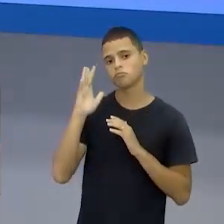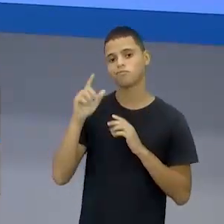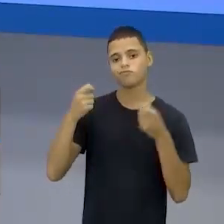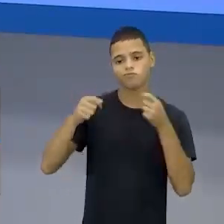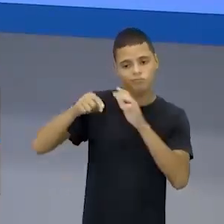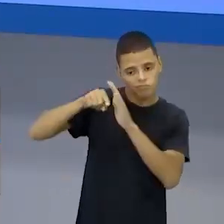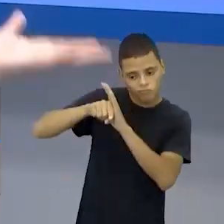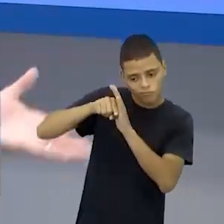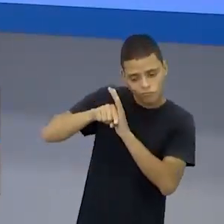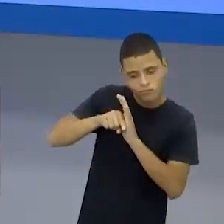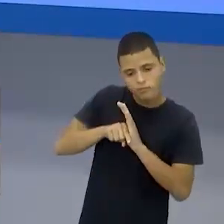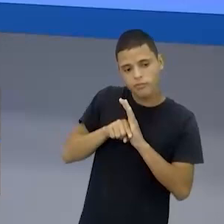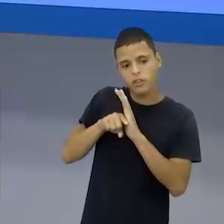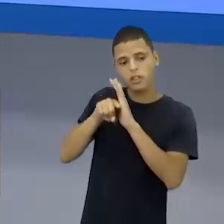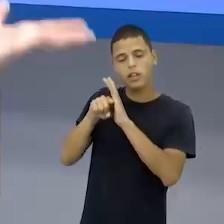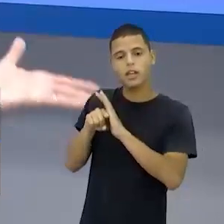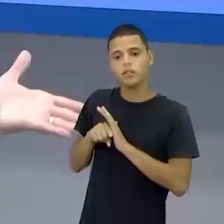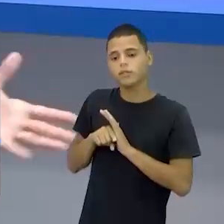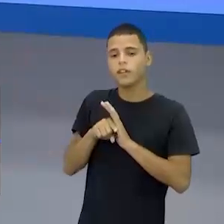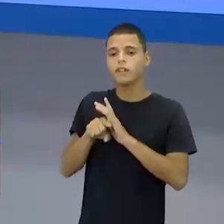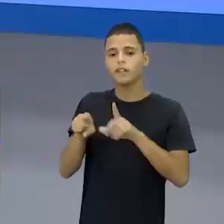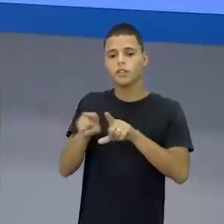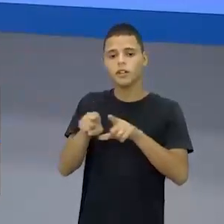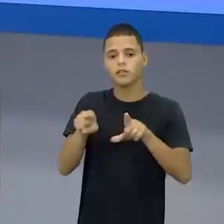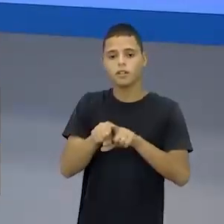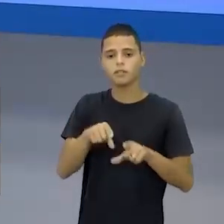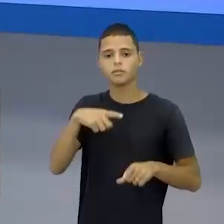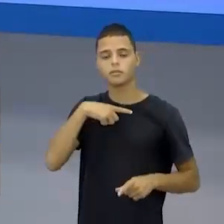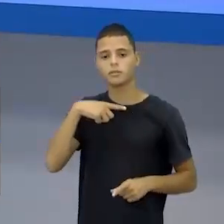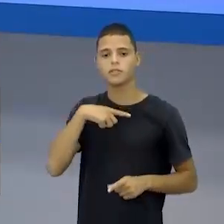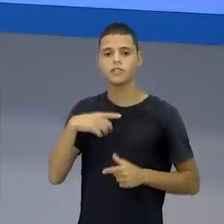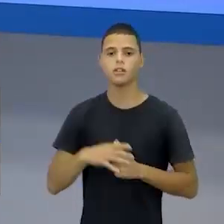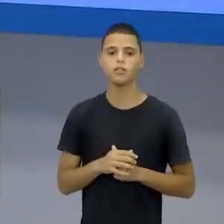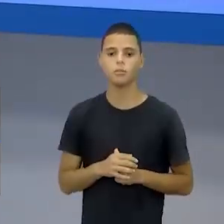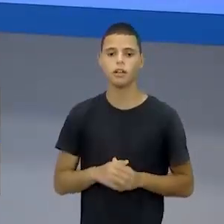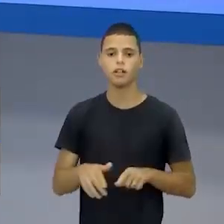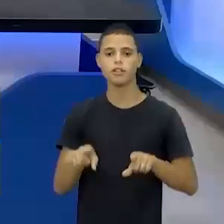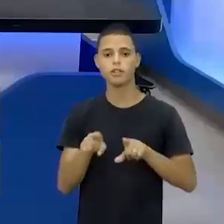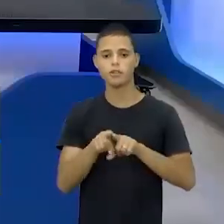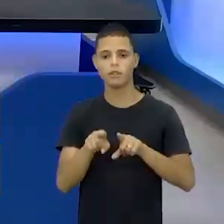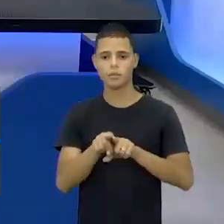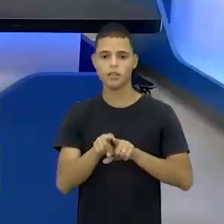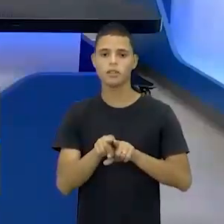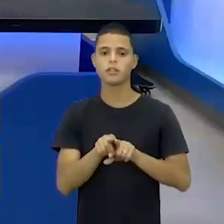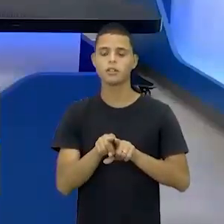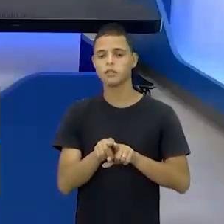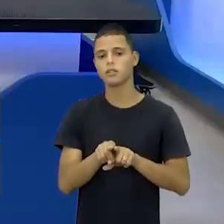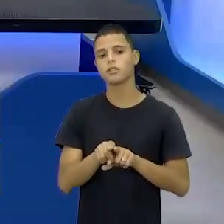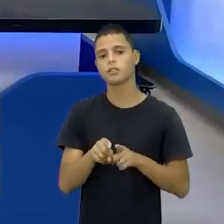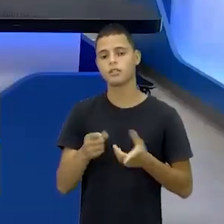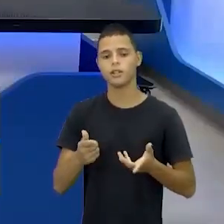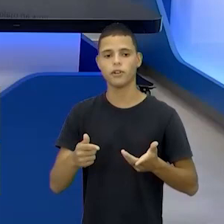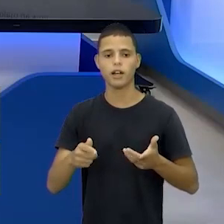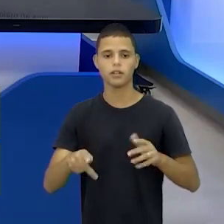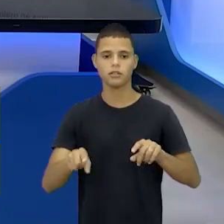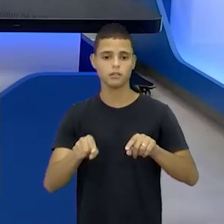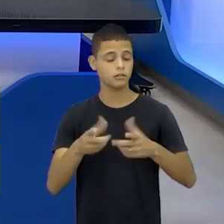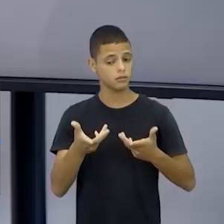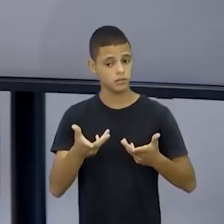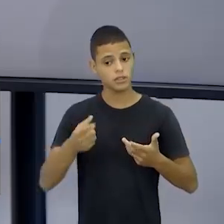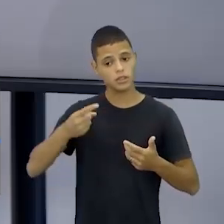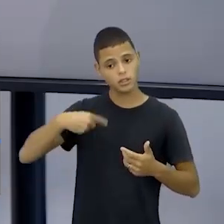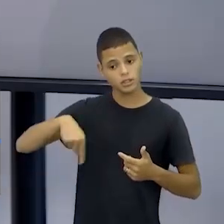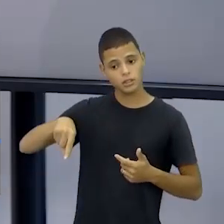pesquisar, que é importante pesquisar, planejar. A gente não tinha noção de índices, de nada daquilo que a gente viu no decorrer, não, né? A gente